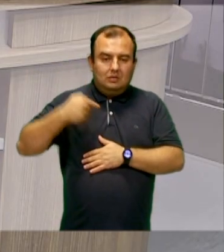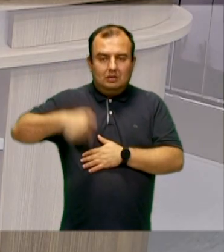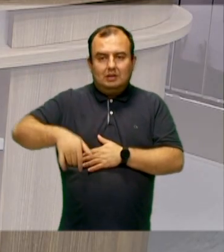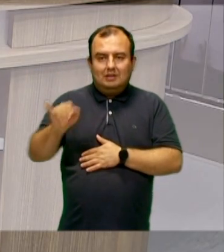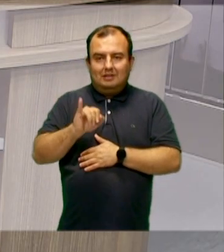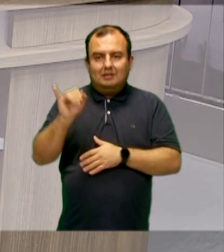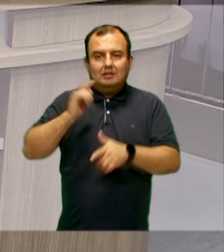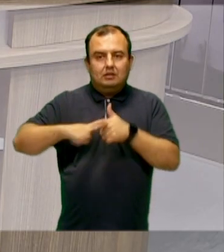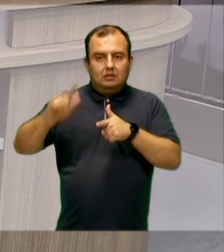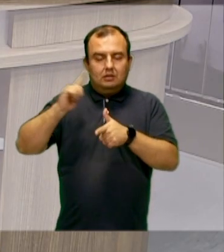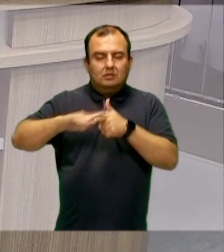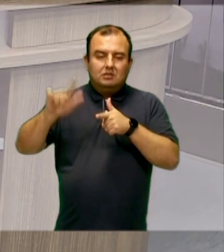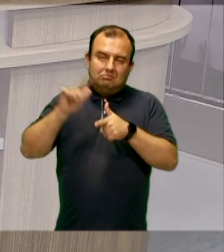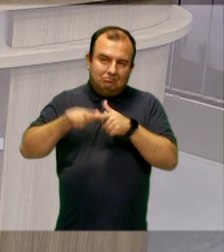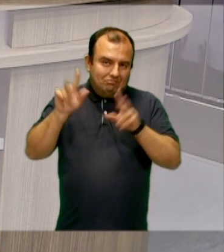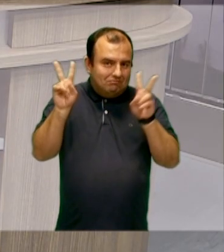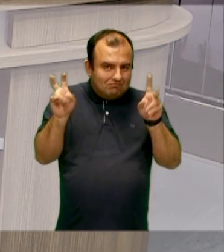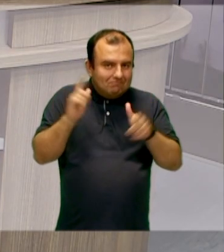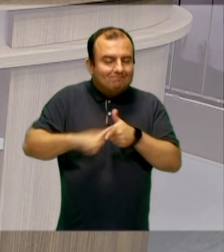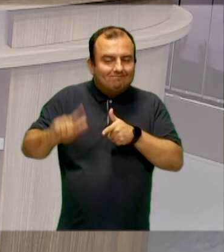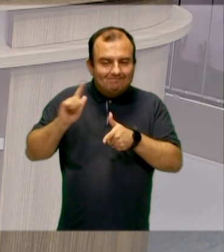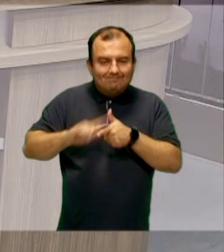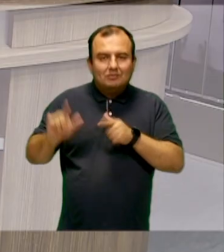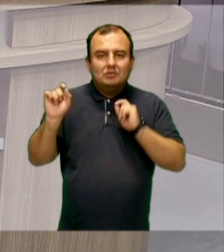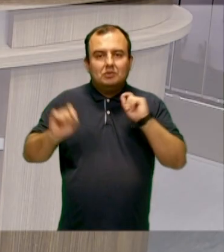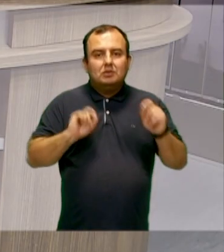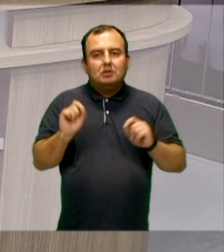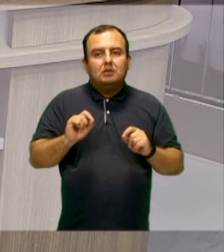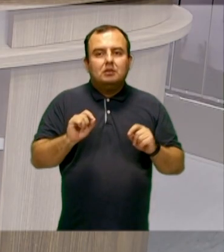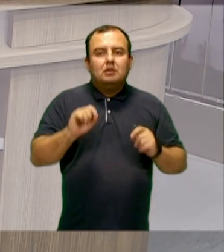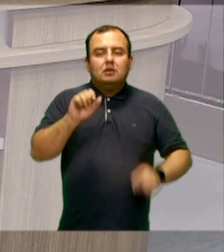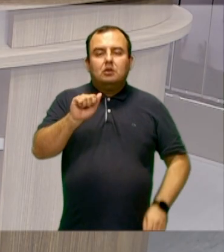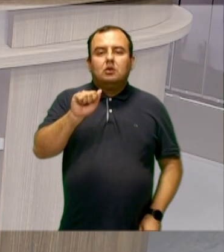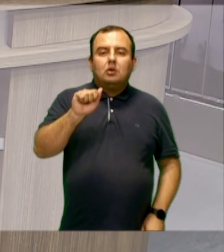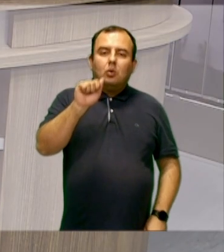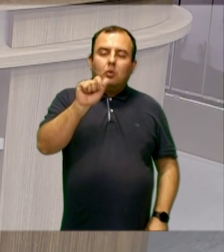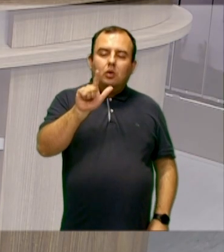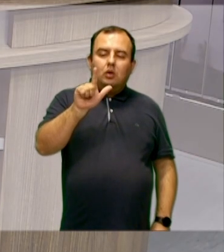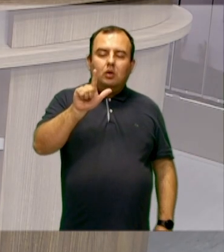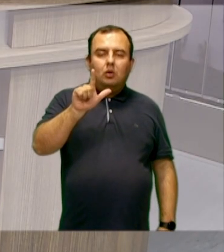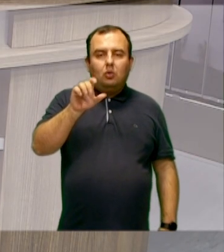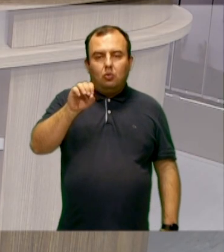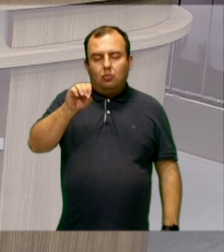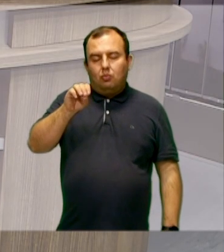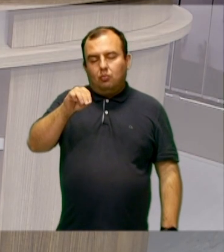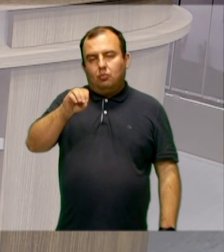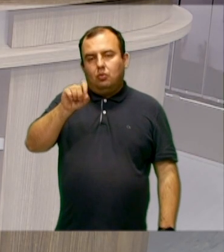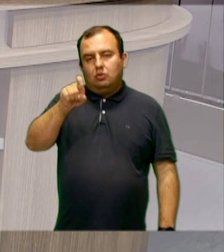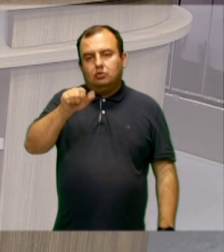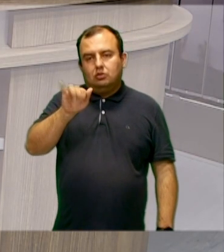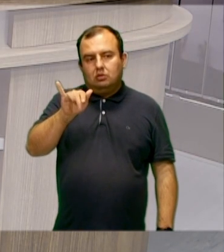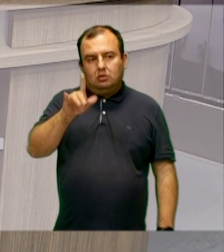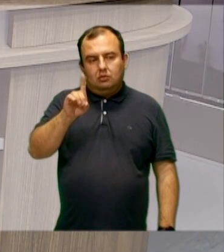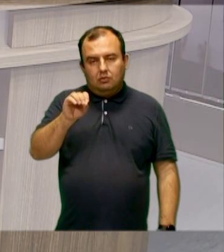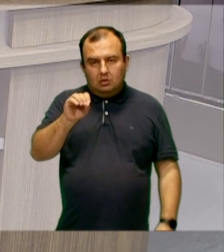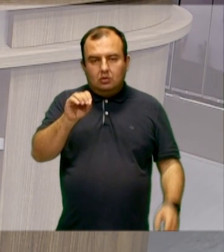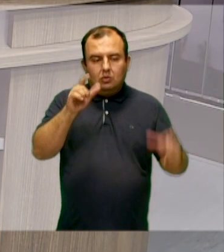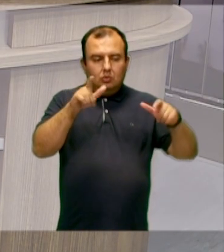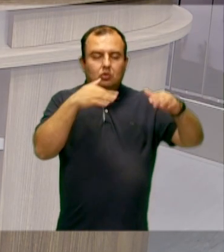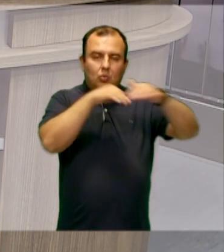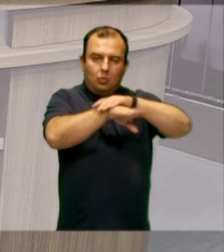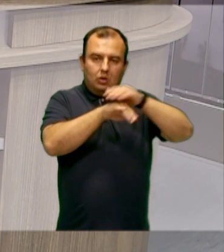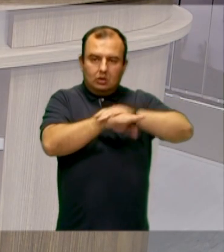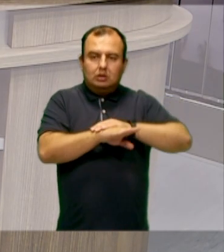Itajaí tem esse problema, digamos assim, que é o almoxarifado central. Agora realmente está centralizado?